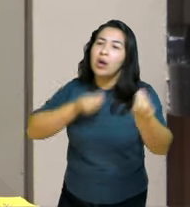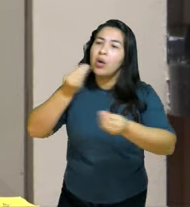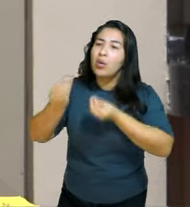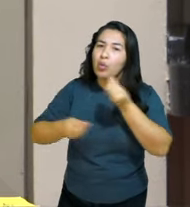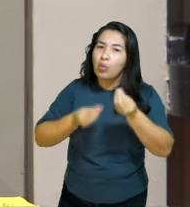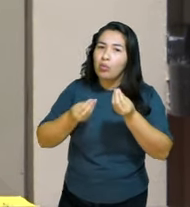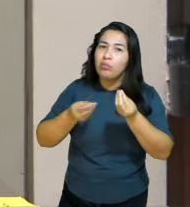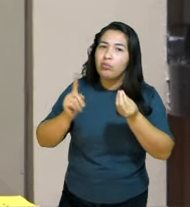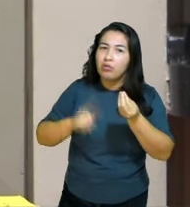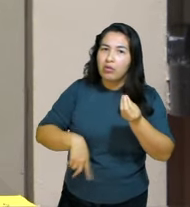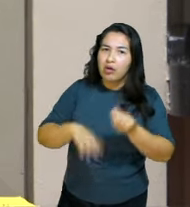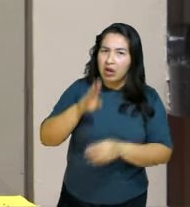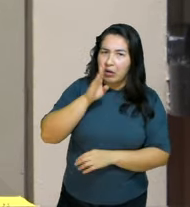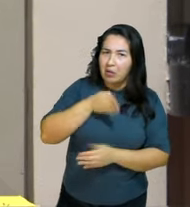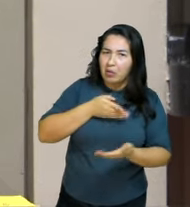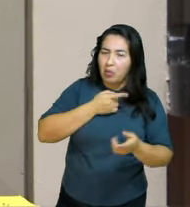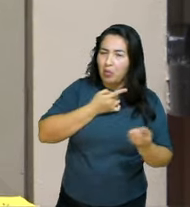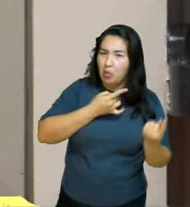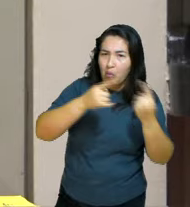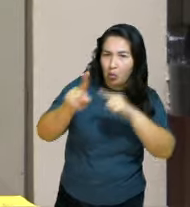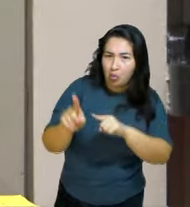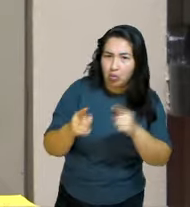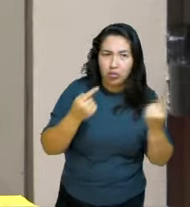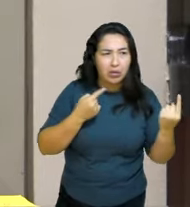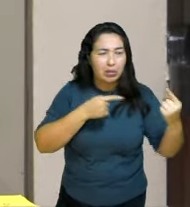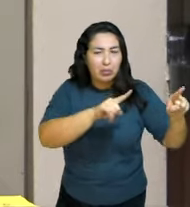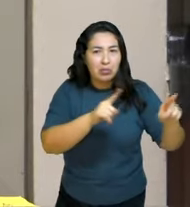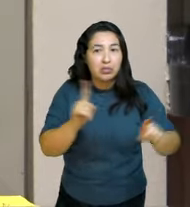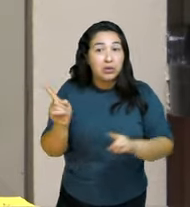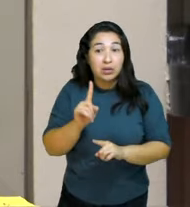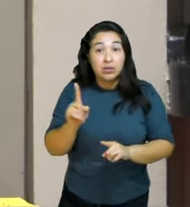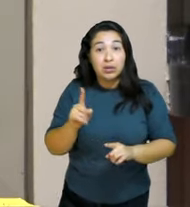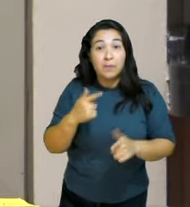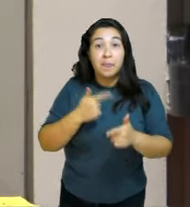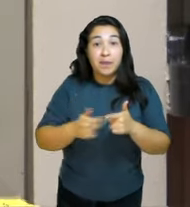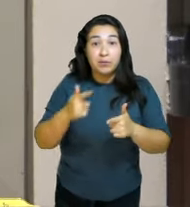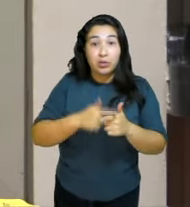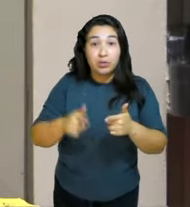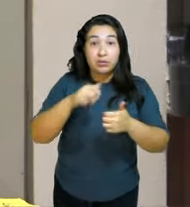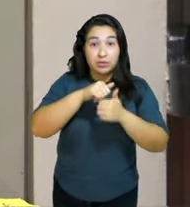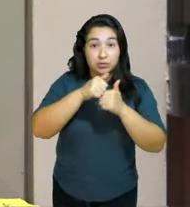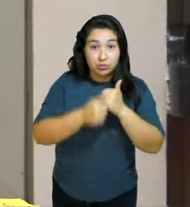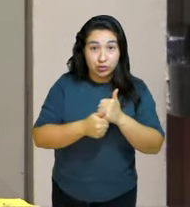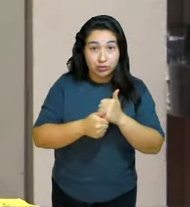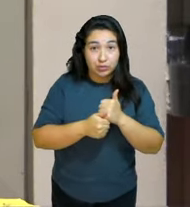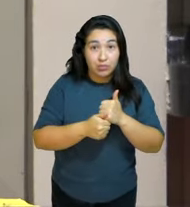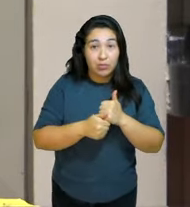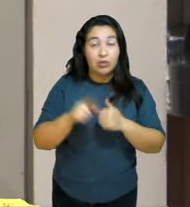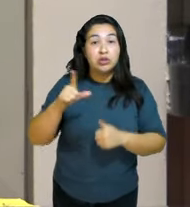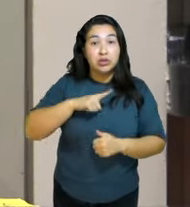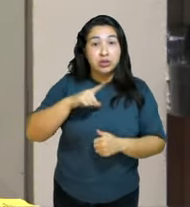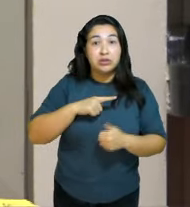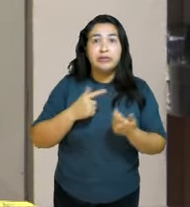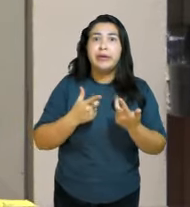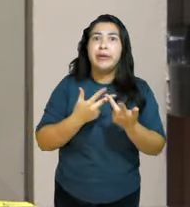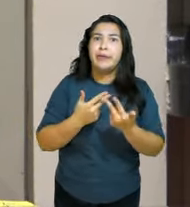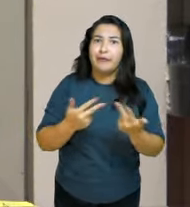presidente Freiberg, não do deputado Mário Mota, Ivan Nats, Massuco, Fernando. Os problemas do esporte catarinense, que tem muitos problemas, e que a